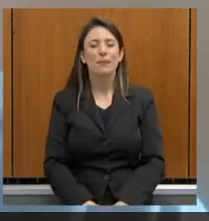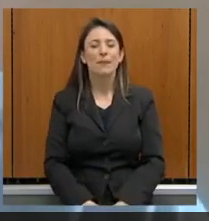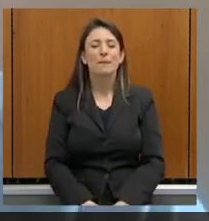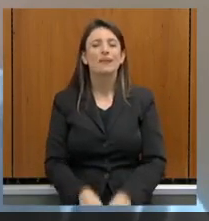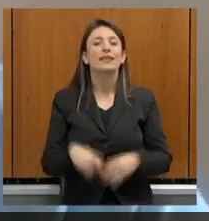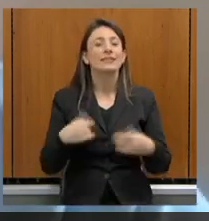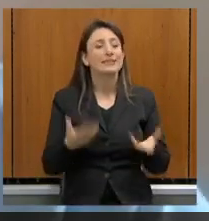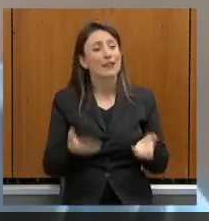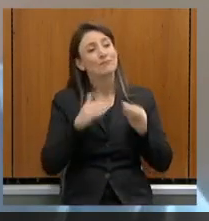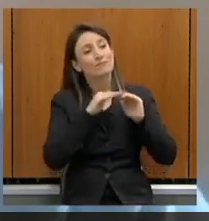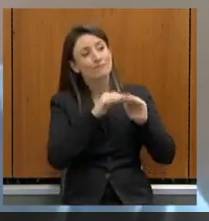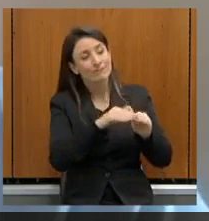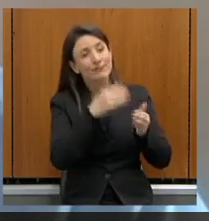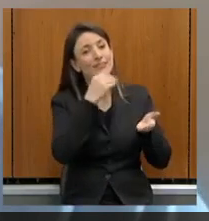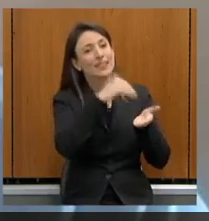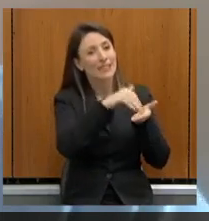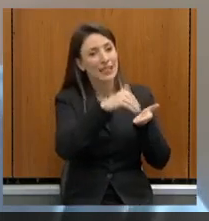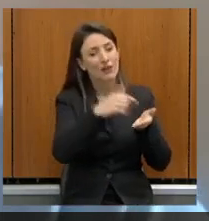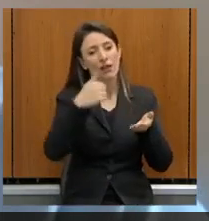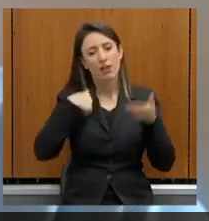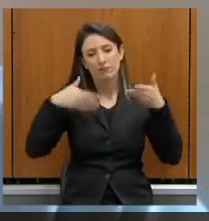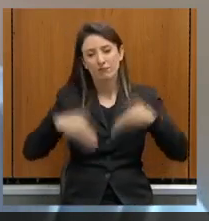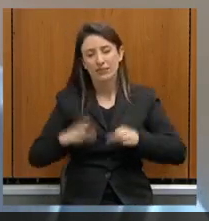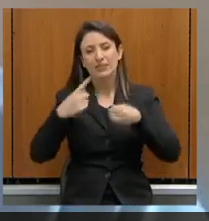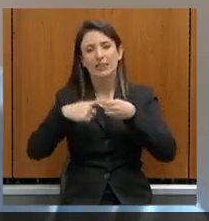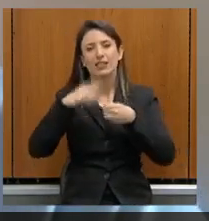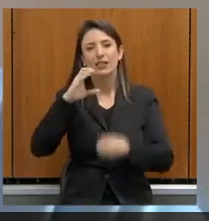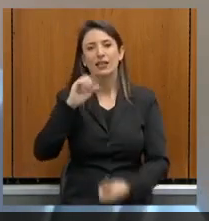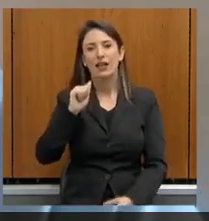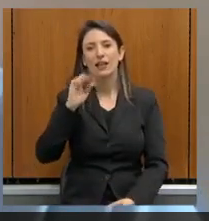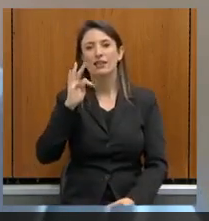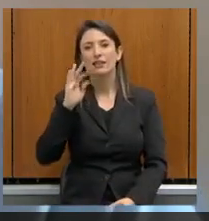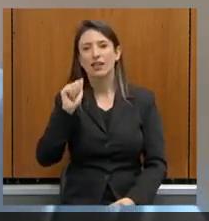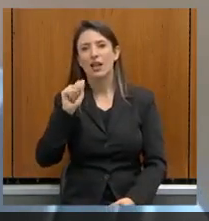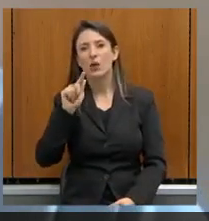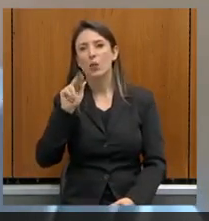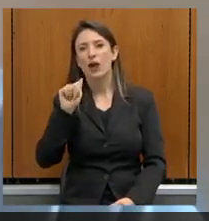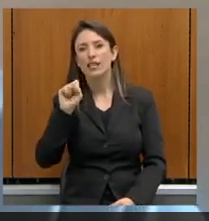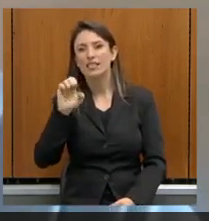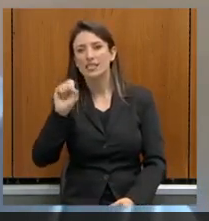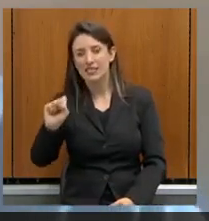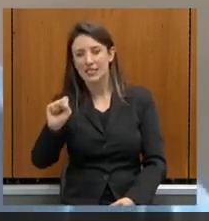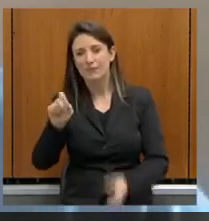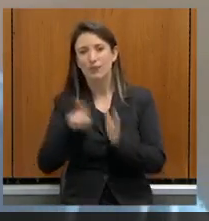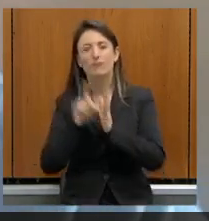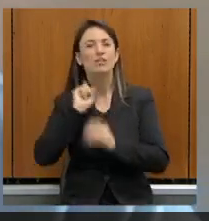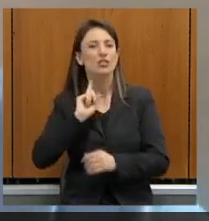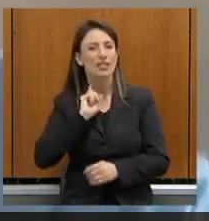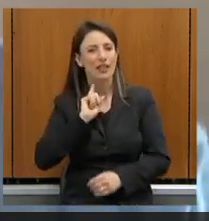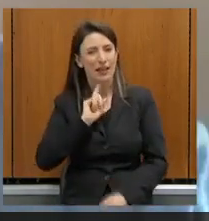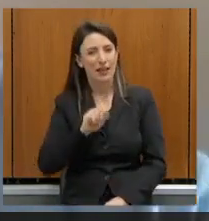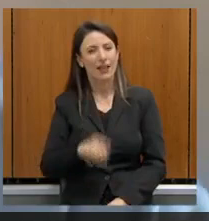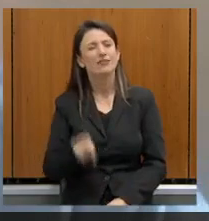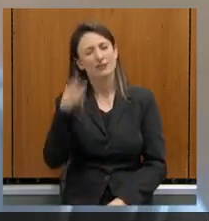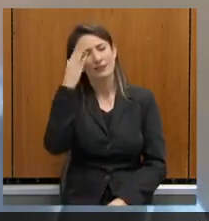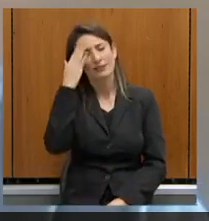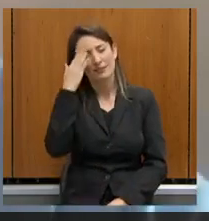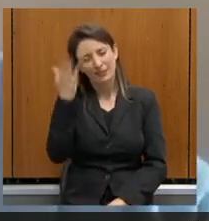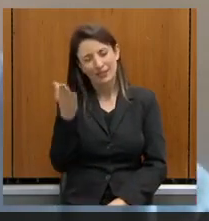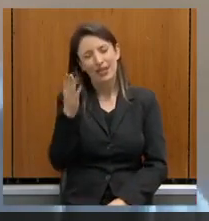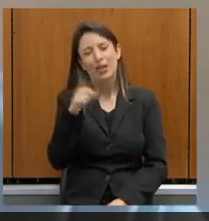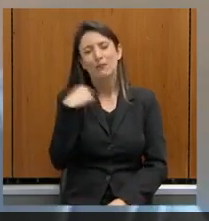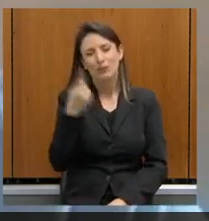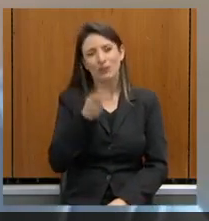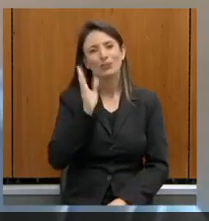Secretário, eu sou de Cataguases, Minas Gerais, e nós temos no nosso DNA a cultura, você sabe disso, você mencionou por